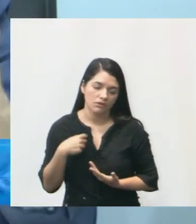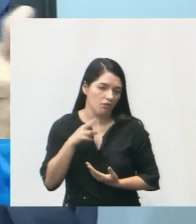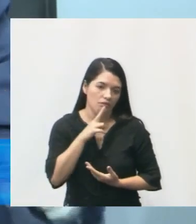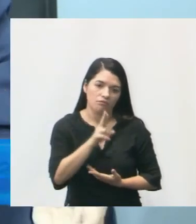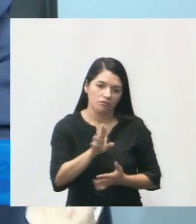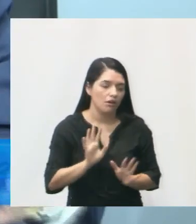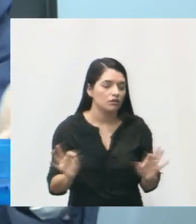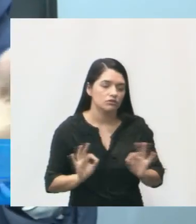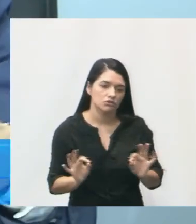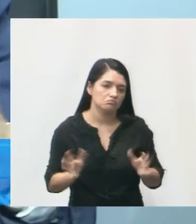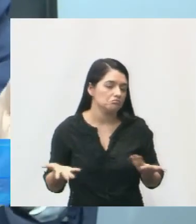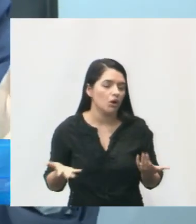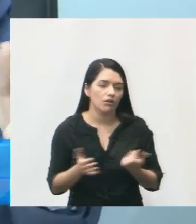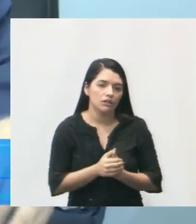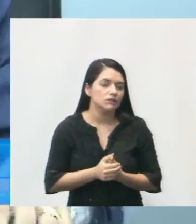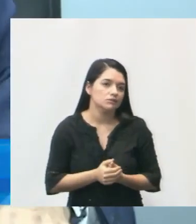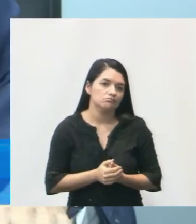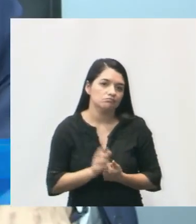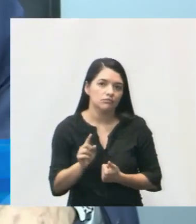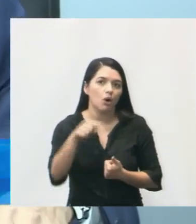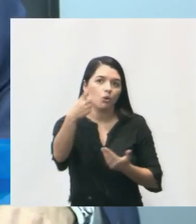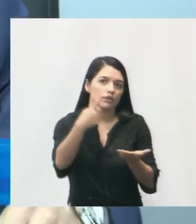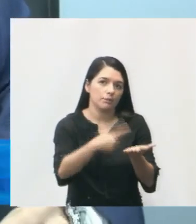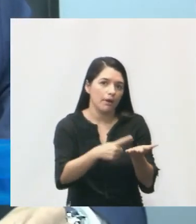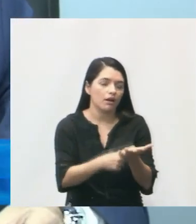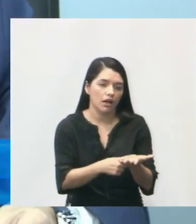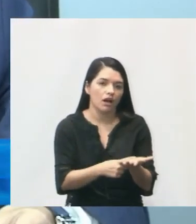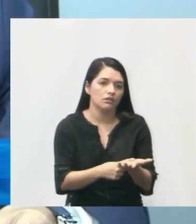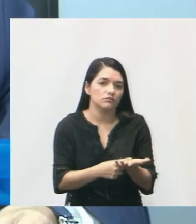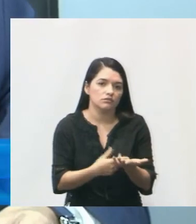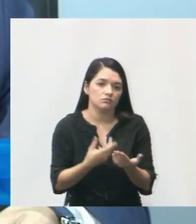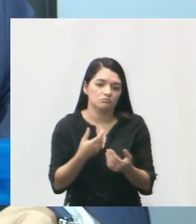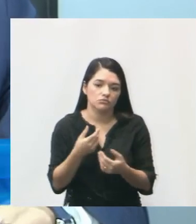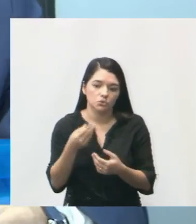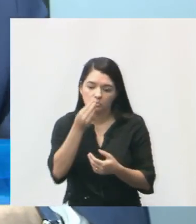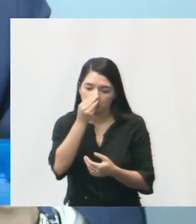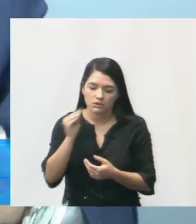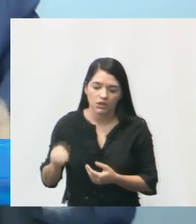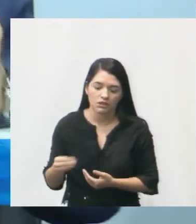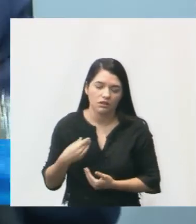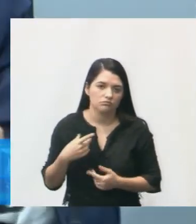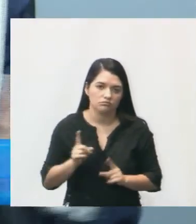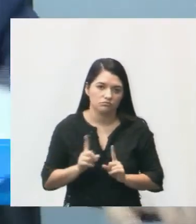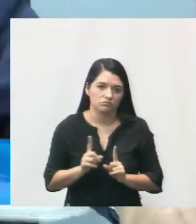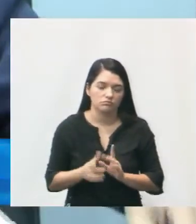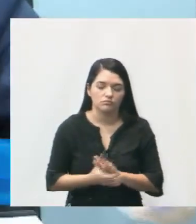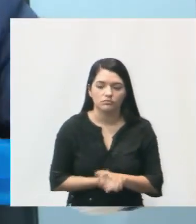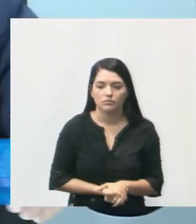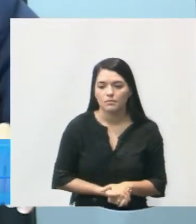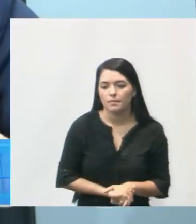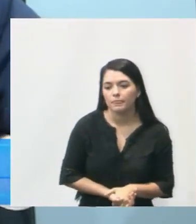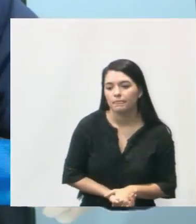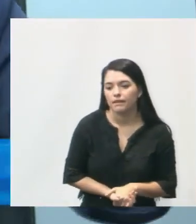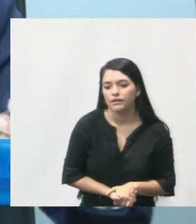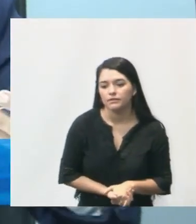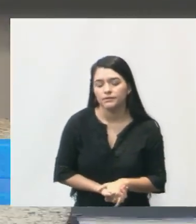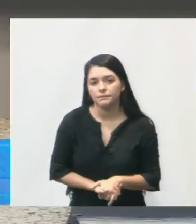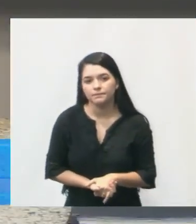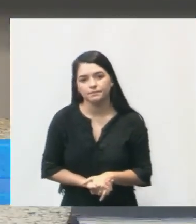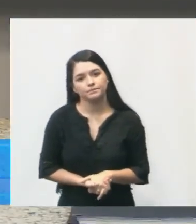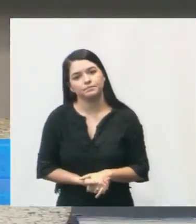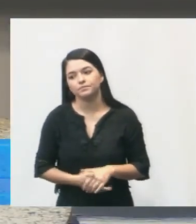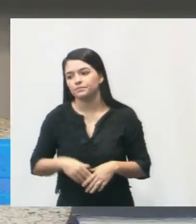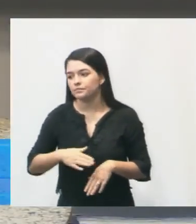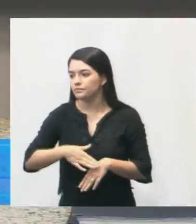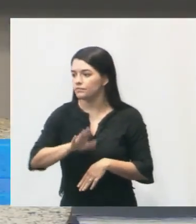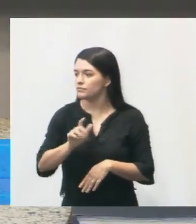que na próxima não deixe o vereador também da região de fora. Mais algum